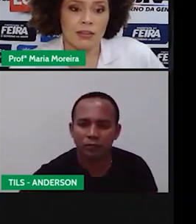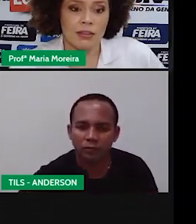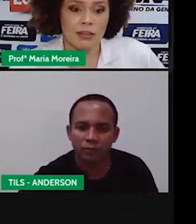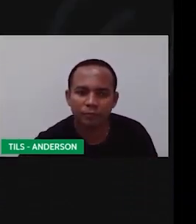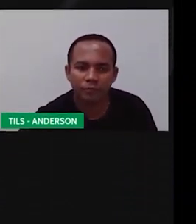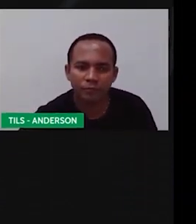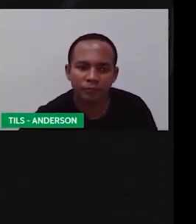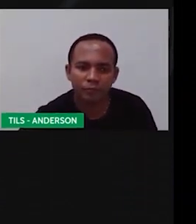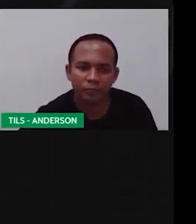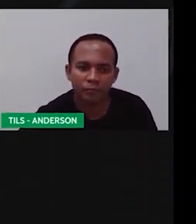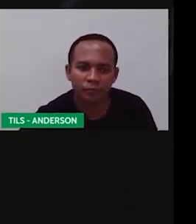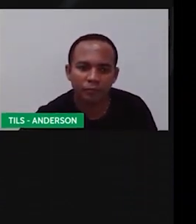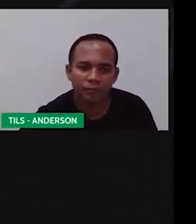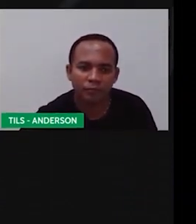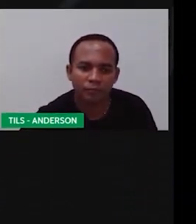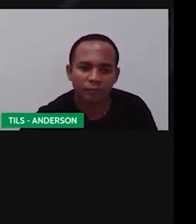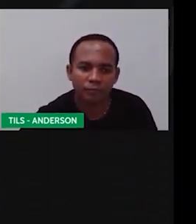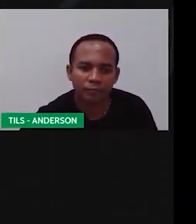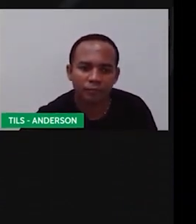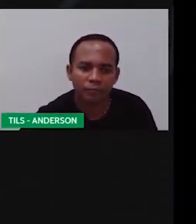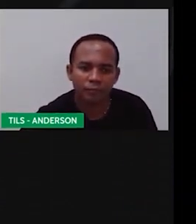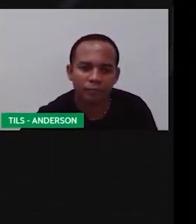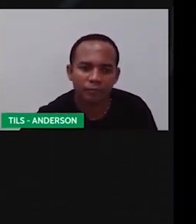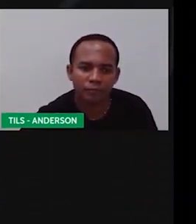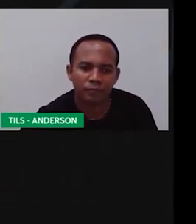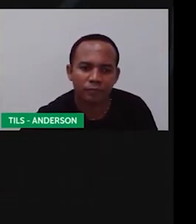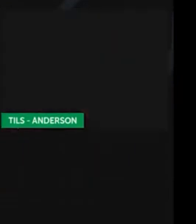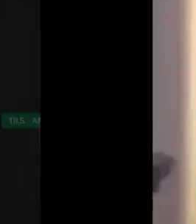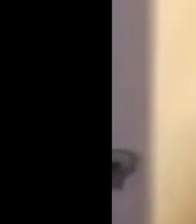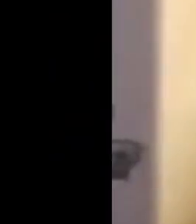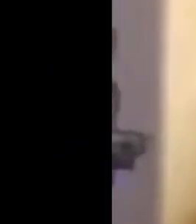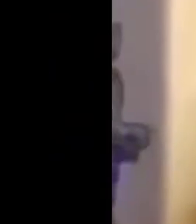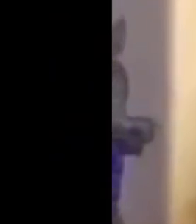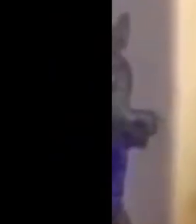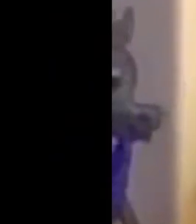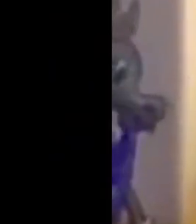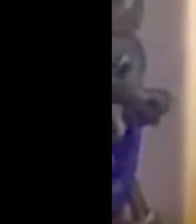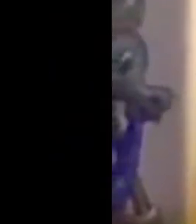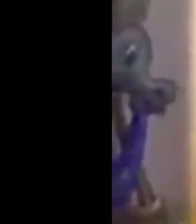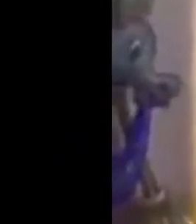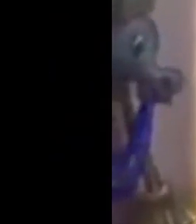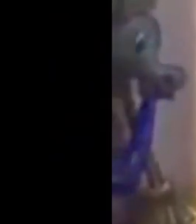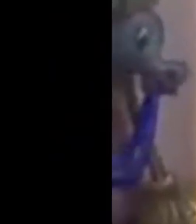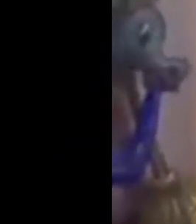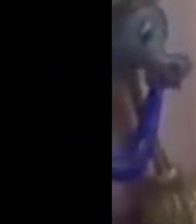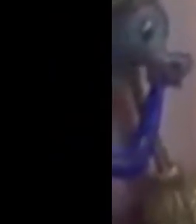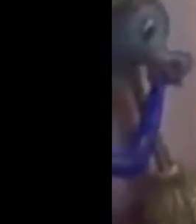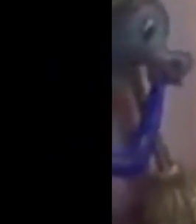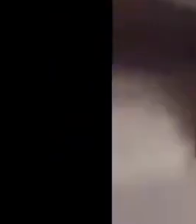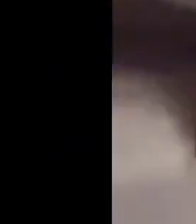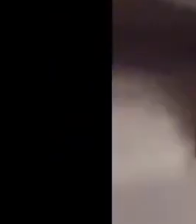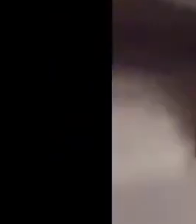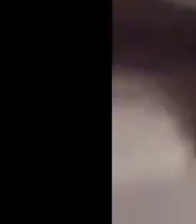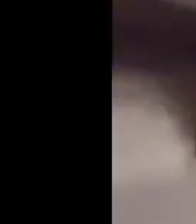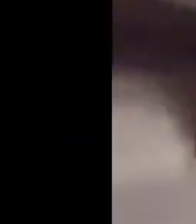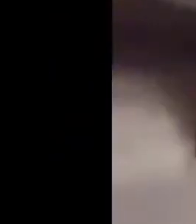Pinóquio. Geppetto era um artesão solitário. Um dia, ele fez um boneco.